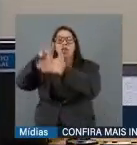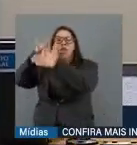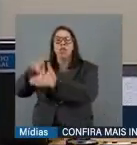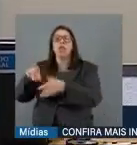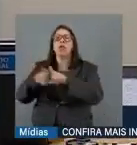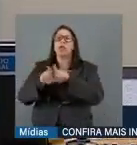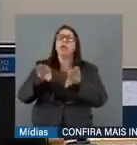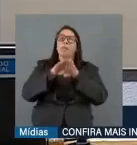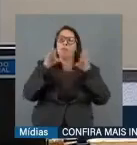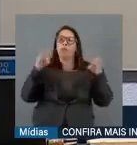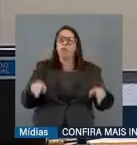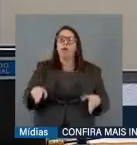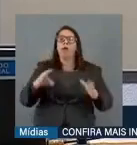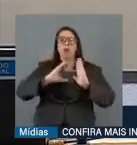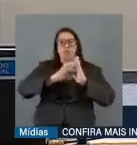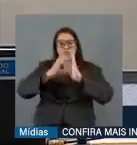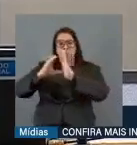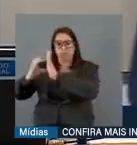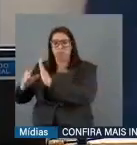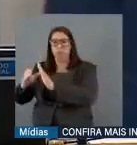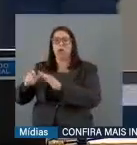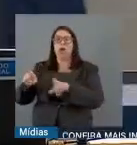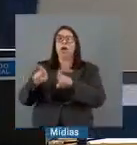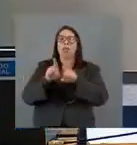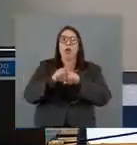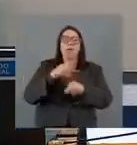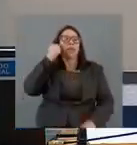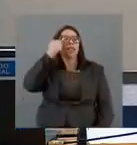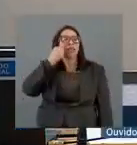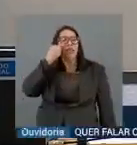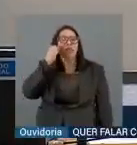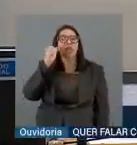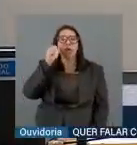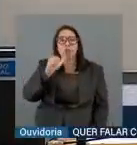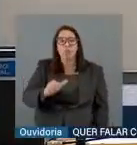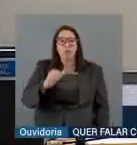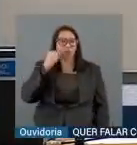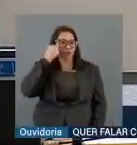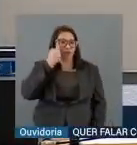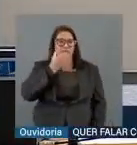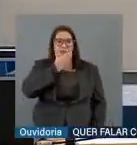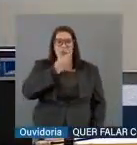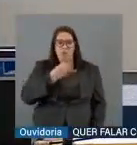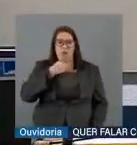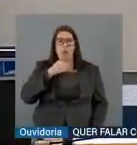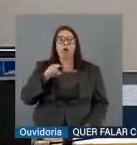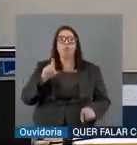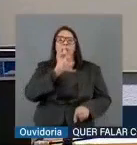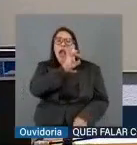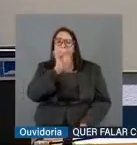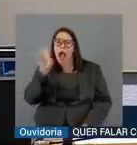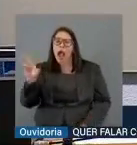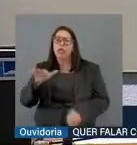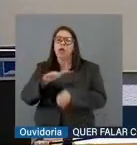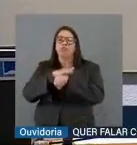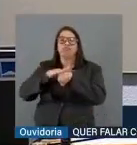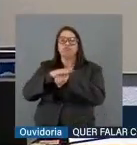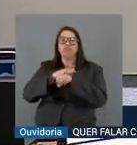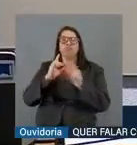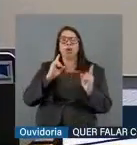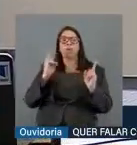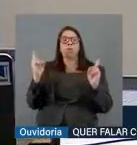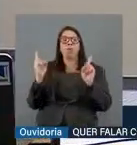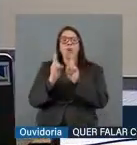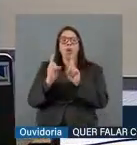pandemia já acabou, né? O decreto da pandemia, então, realmente, não perdeu-se o objeto, mas é mais uma vez o retrato do nosso